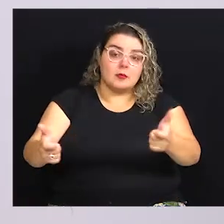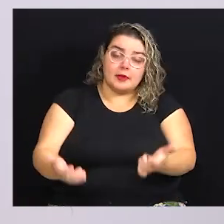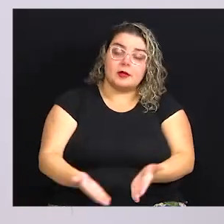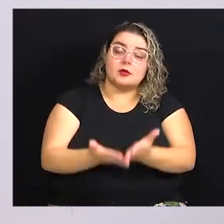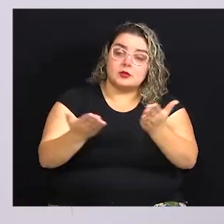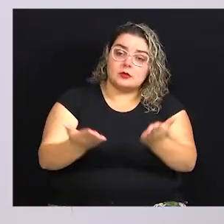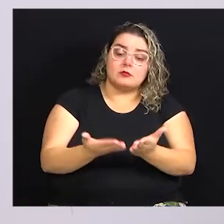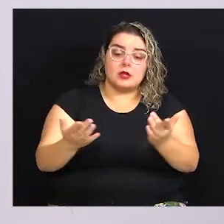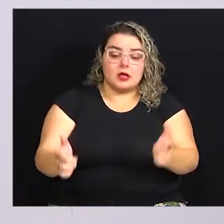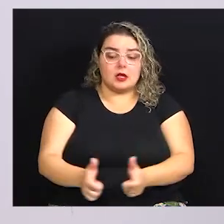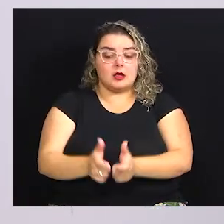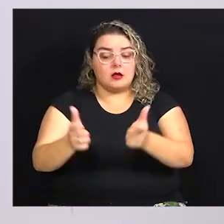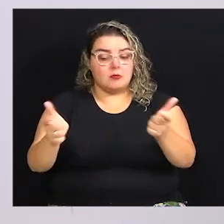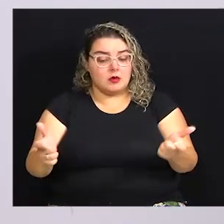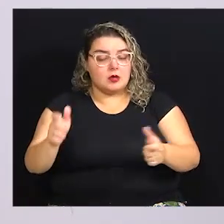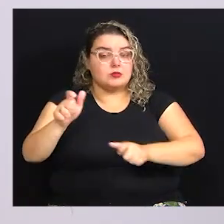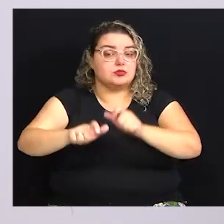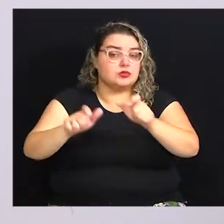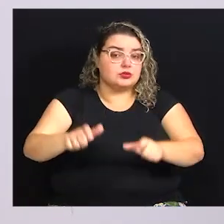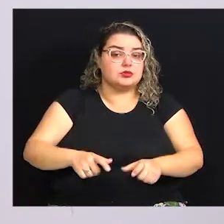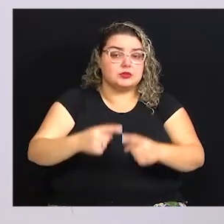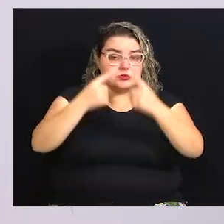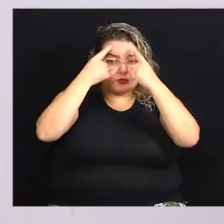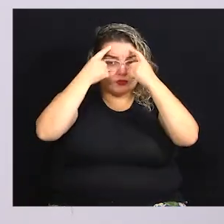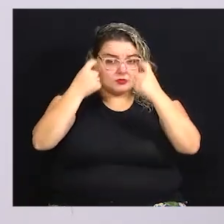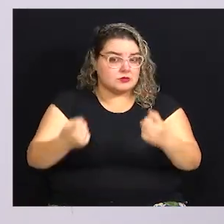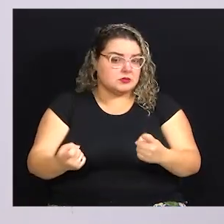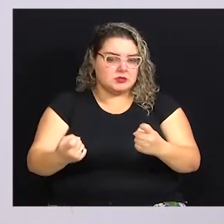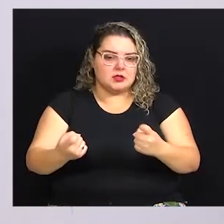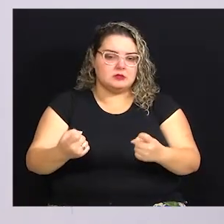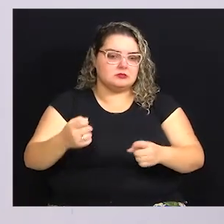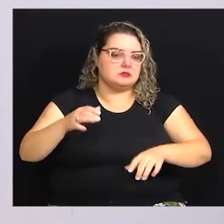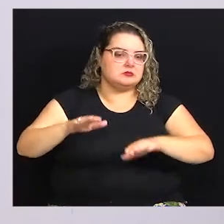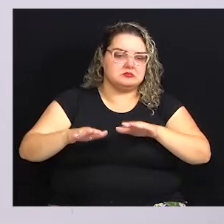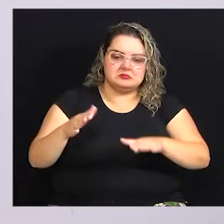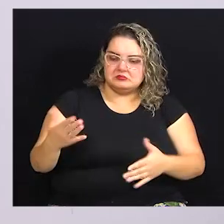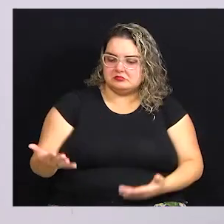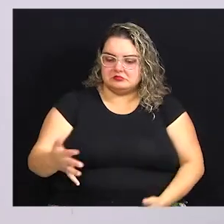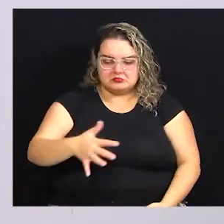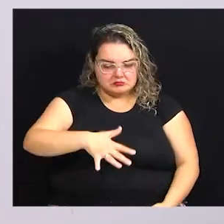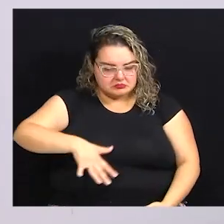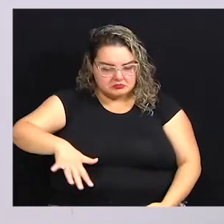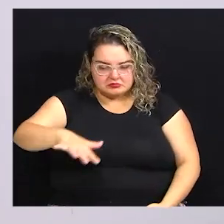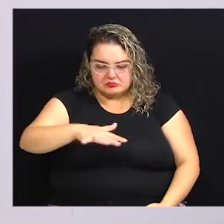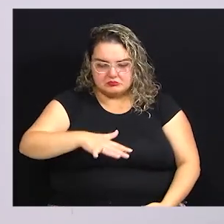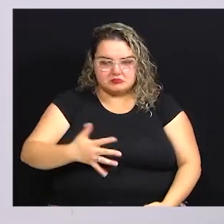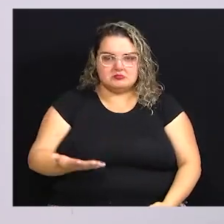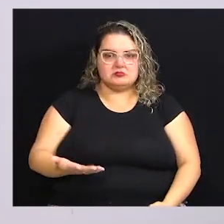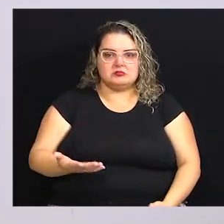negra a maioria dos pobres, a maioria das pessoas que sofrem violência, seja violência